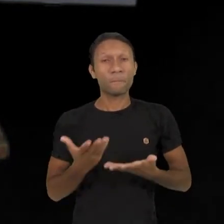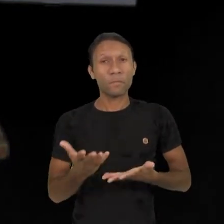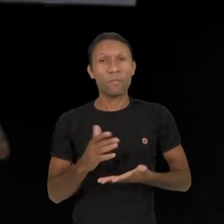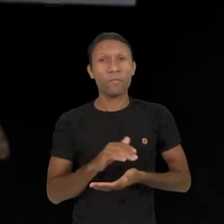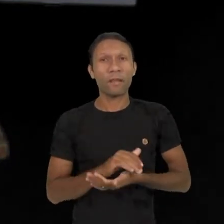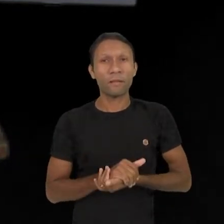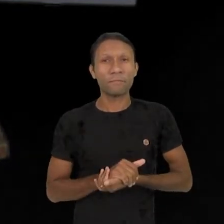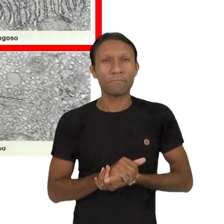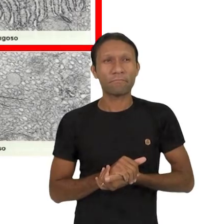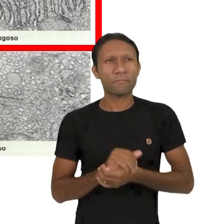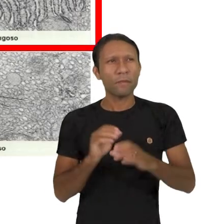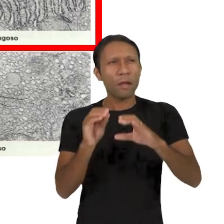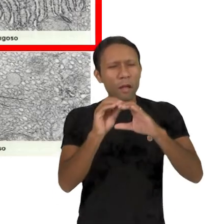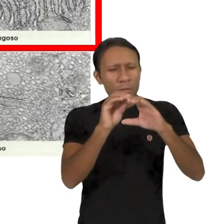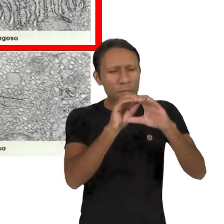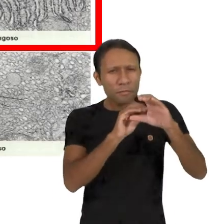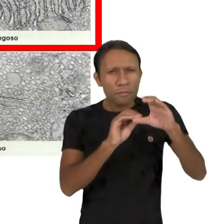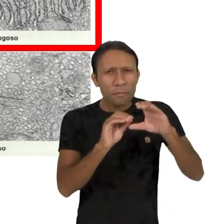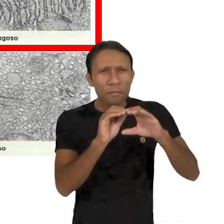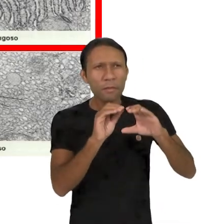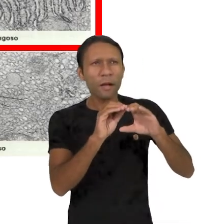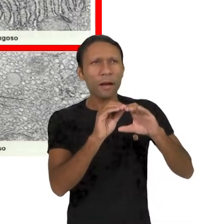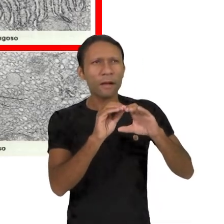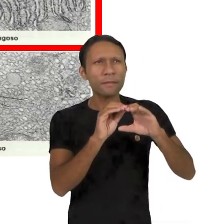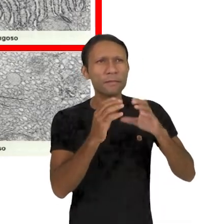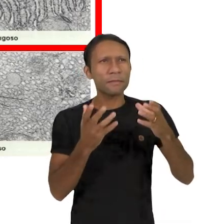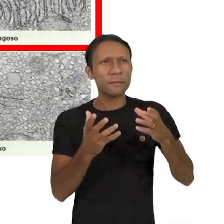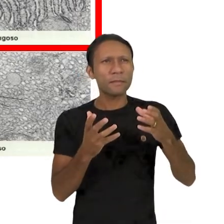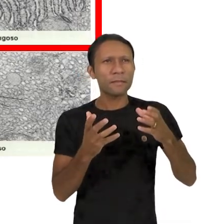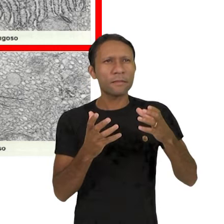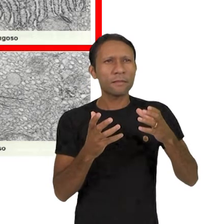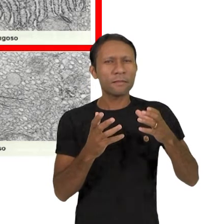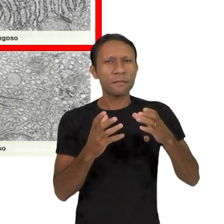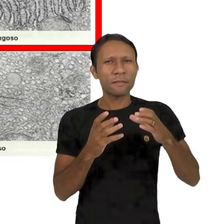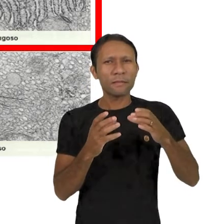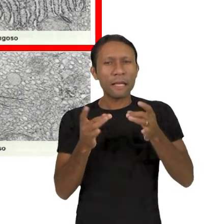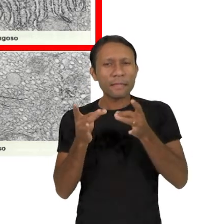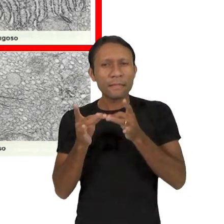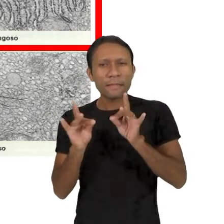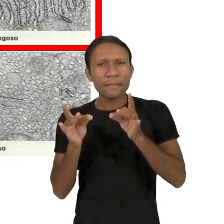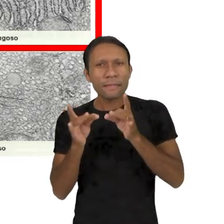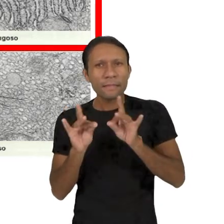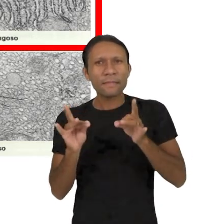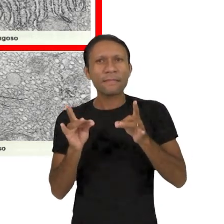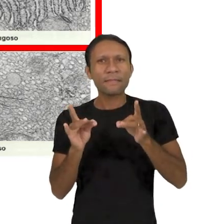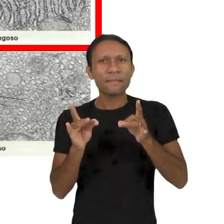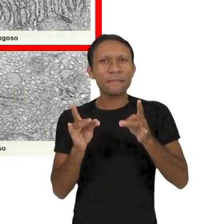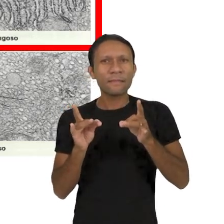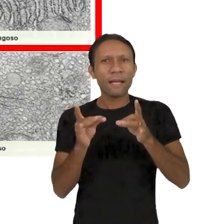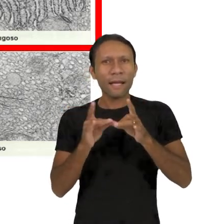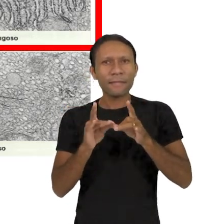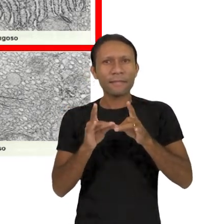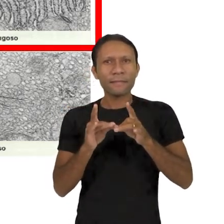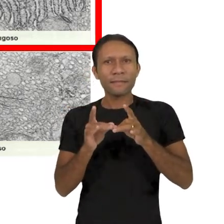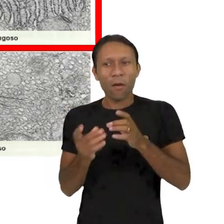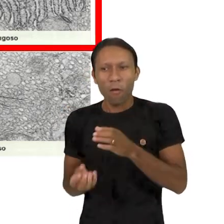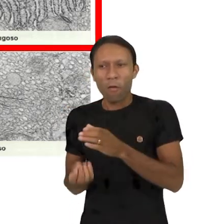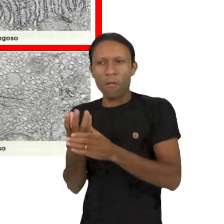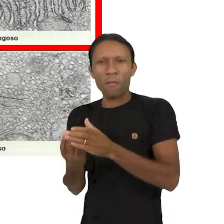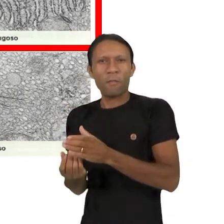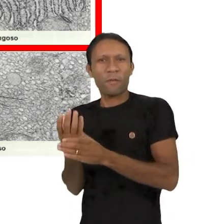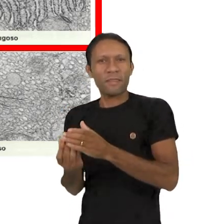tá, retículo endoplasmático granular, então ó, síntese de produção, síntese e produção